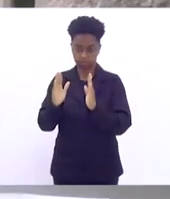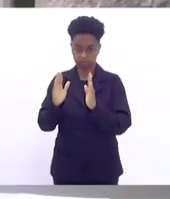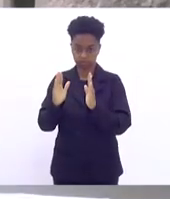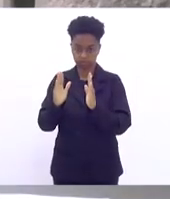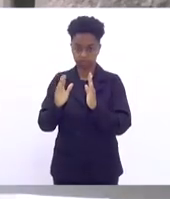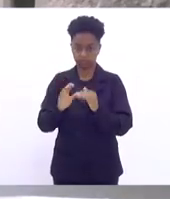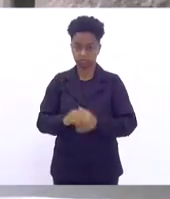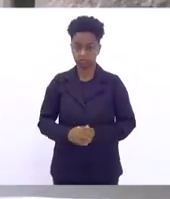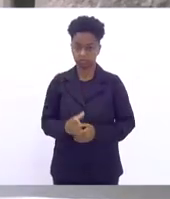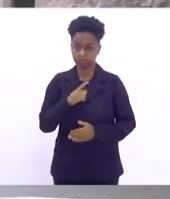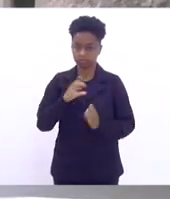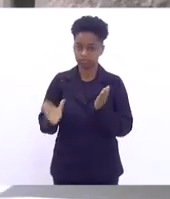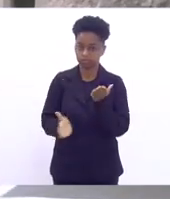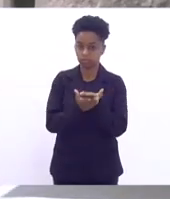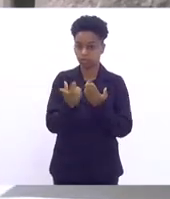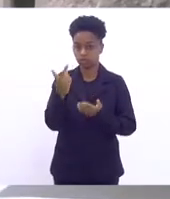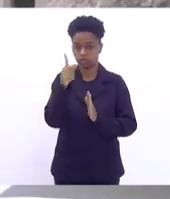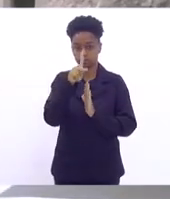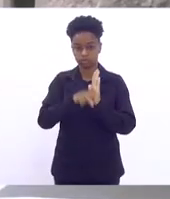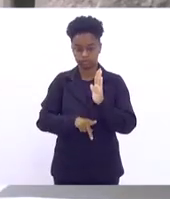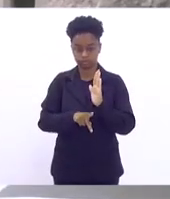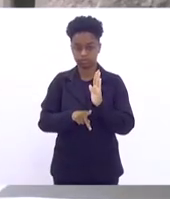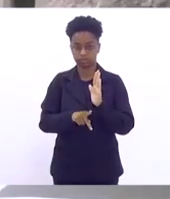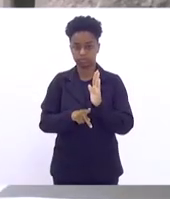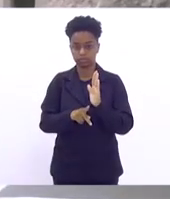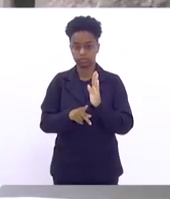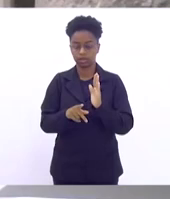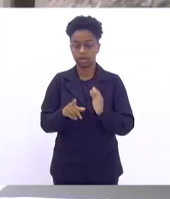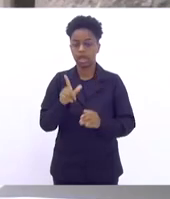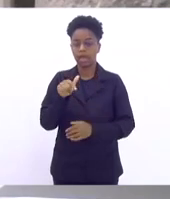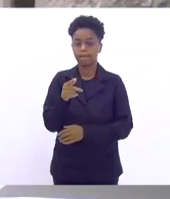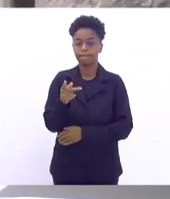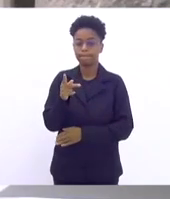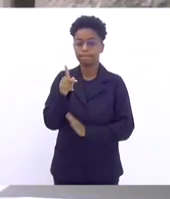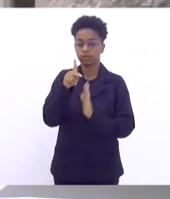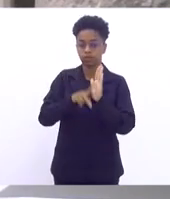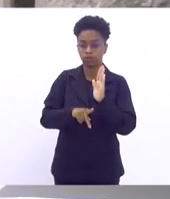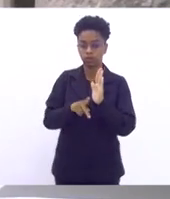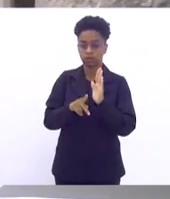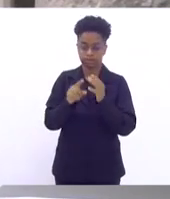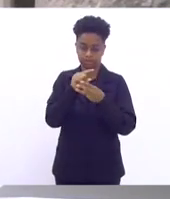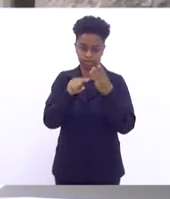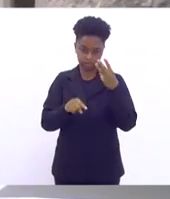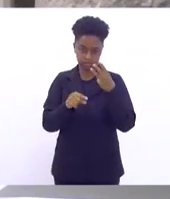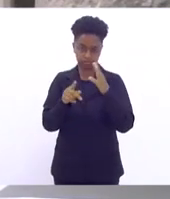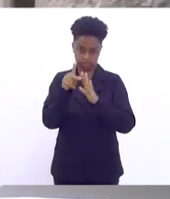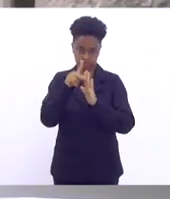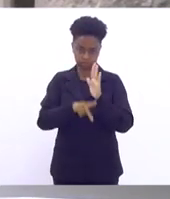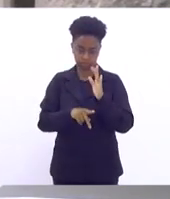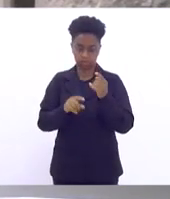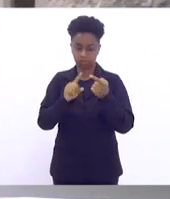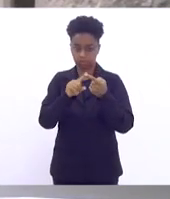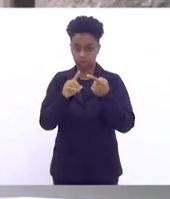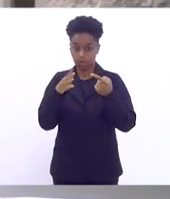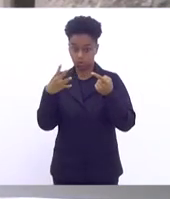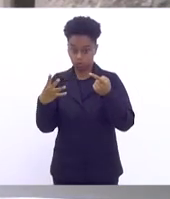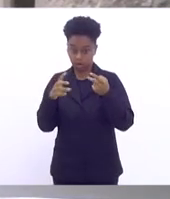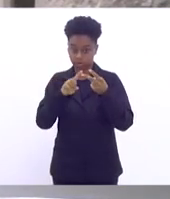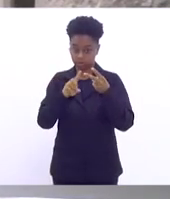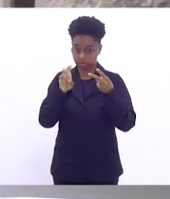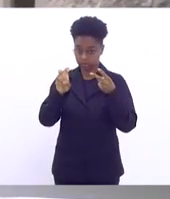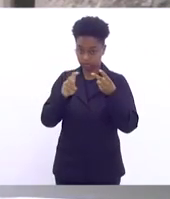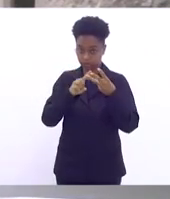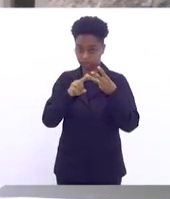tem as anexações são dois projetos apenas é o Projeto São são é um projeto quatro são três projetos o projeto 45